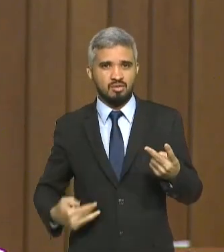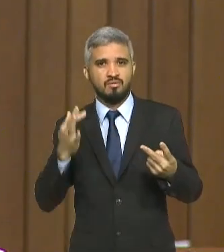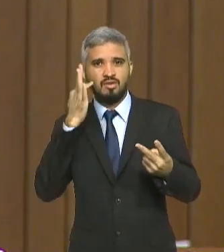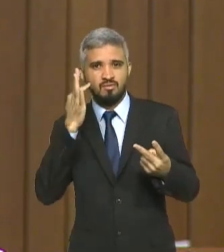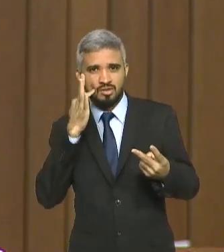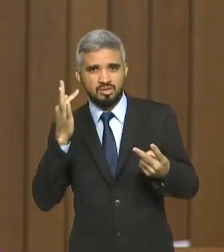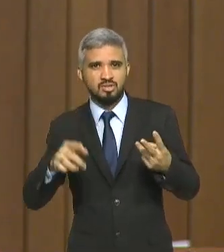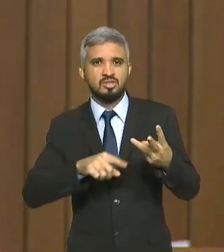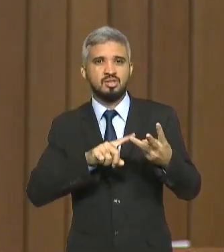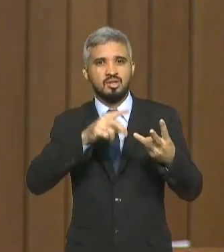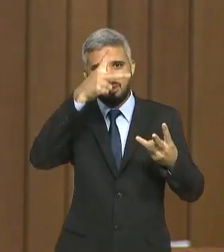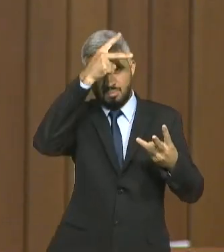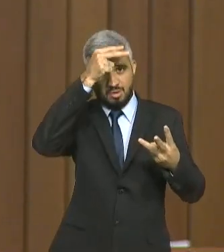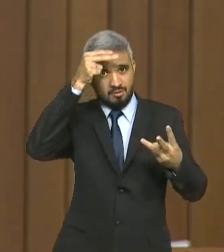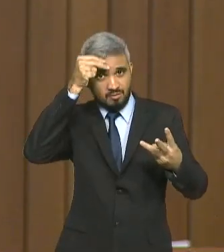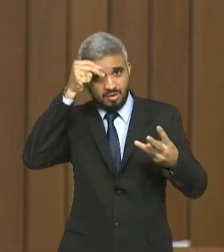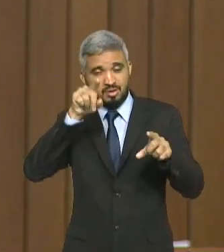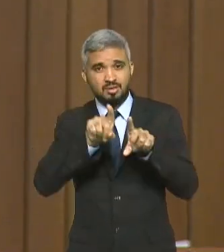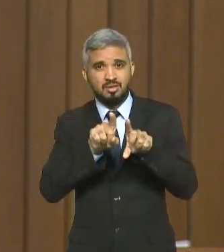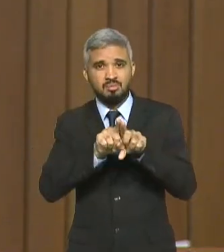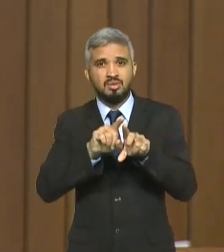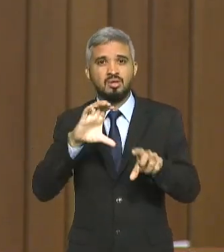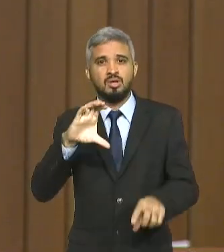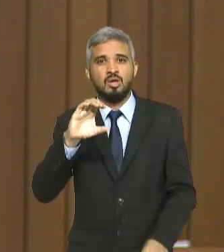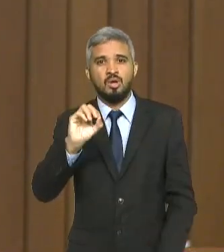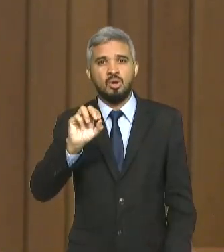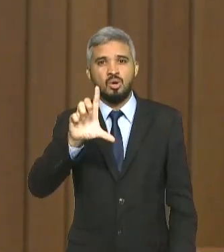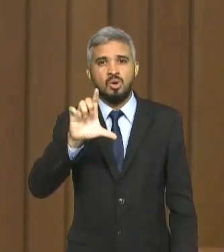Valmira. Estive em Colinas também no último final de semana,